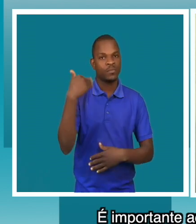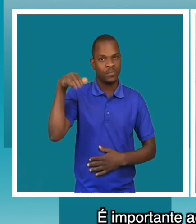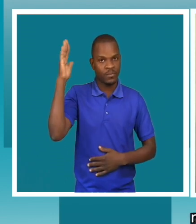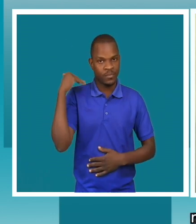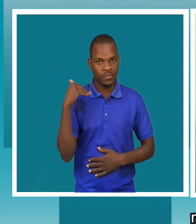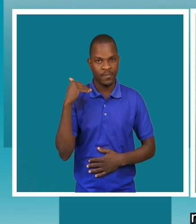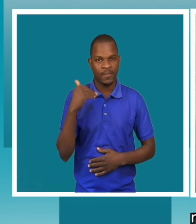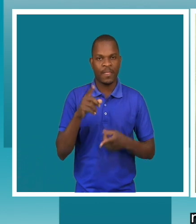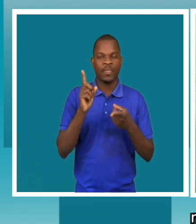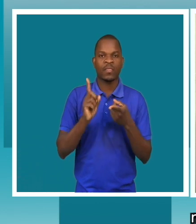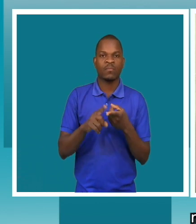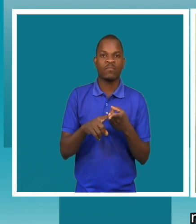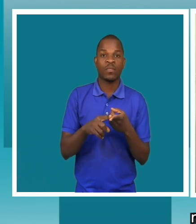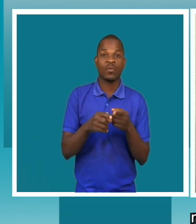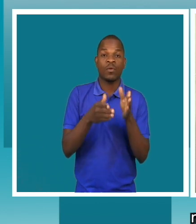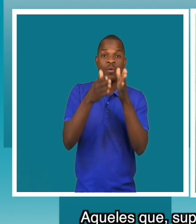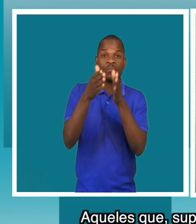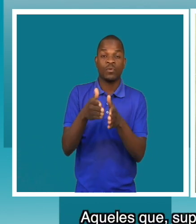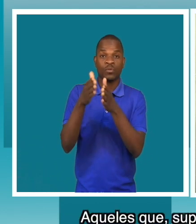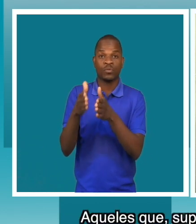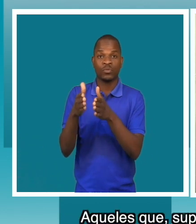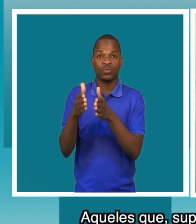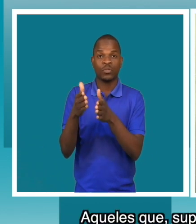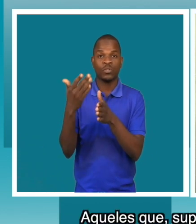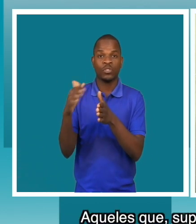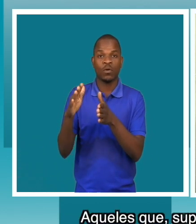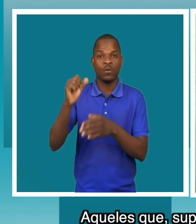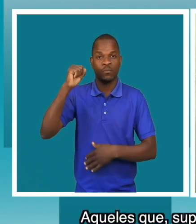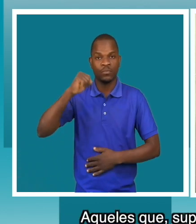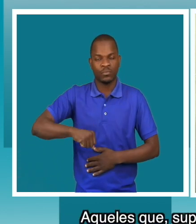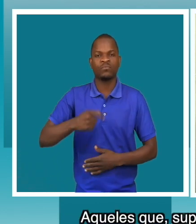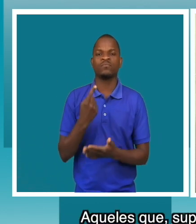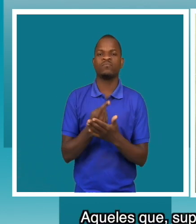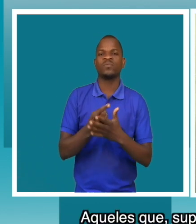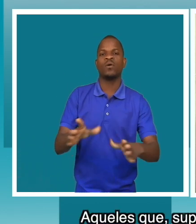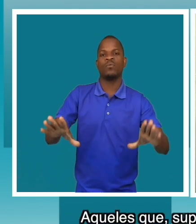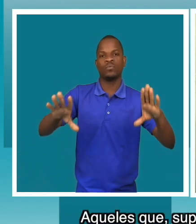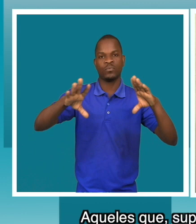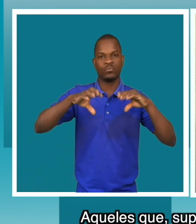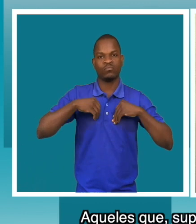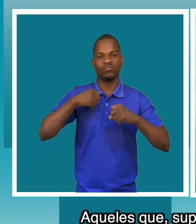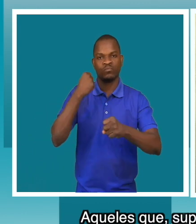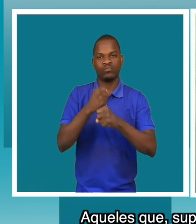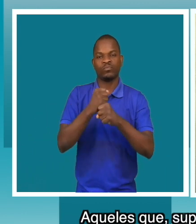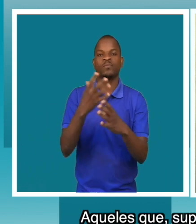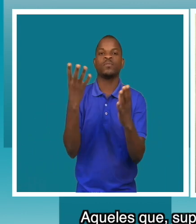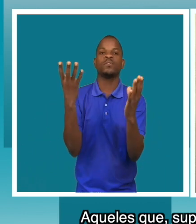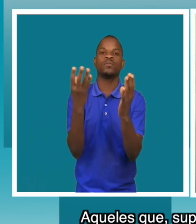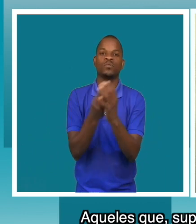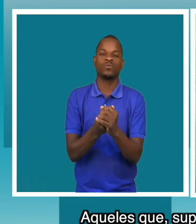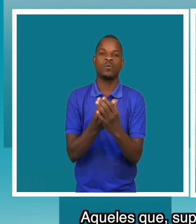o processo num passado recente aqueles que supostamente tenham sido vencidos que aceitem